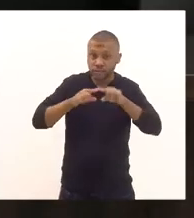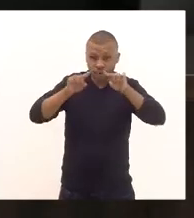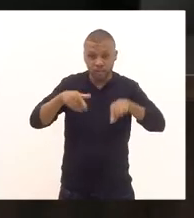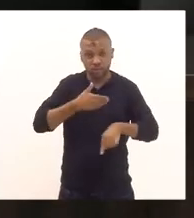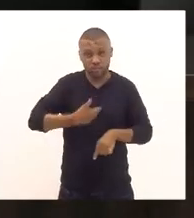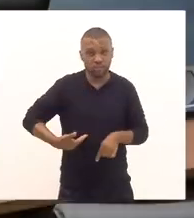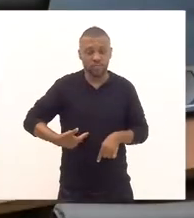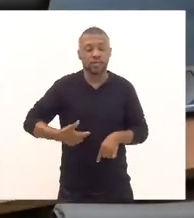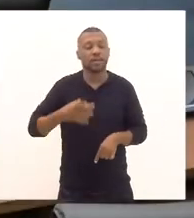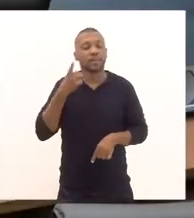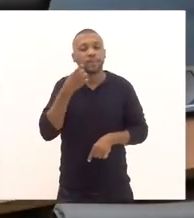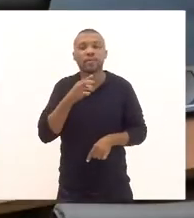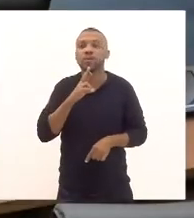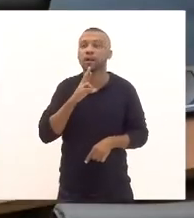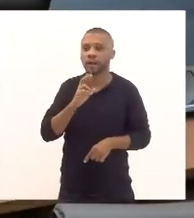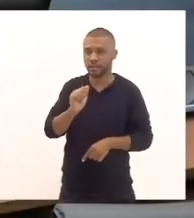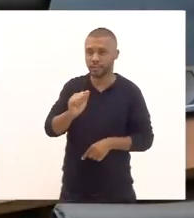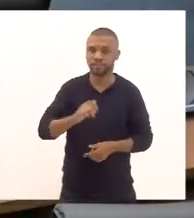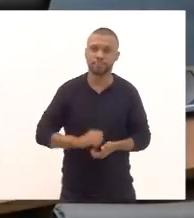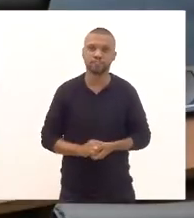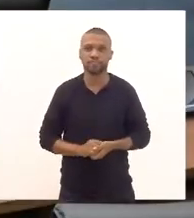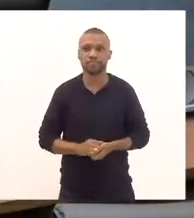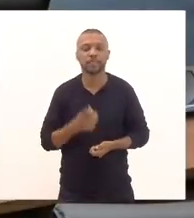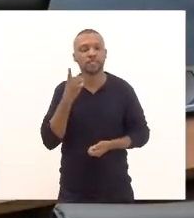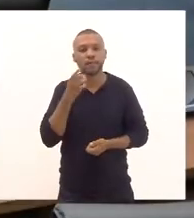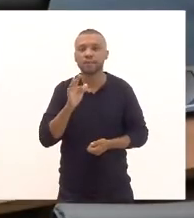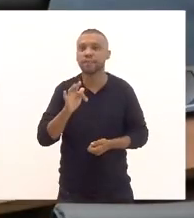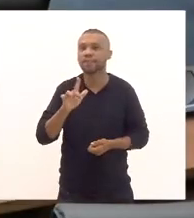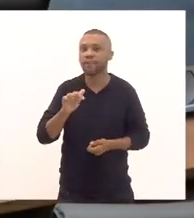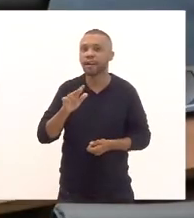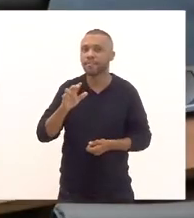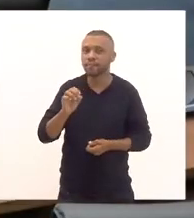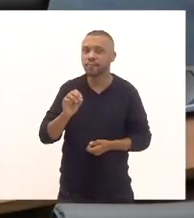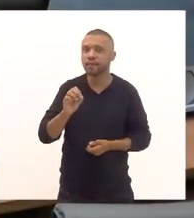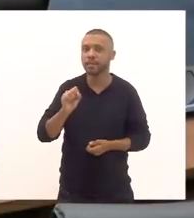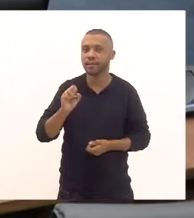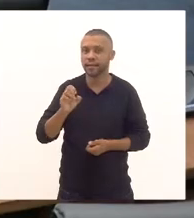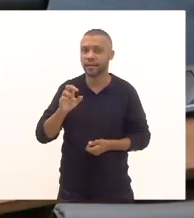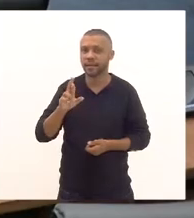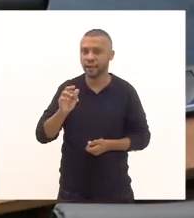Amorim Deputado Rodrigo Amorim Deputado Flávio serafini